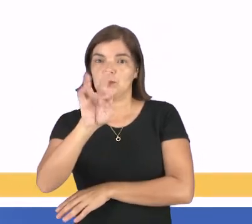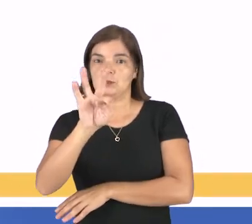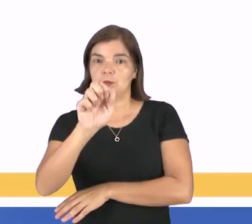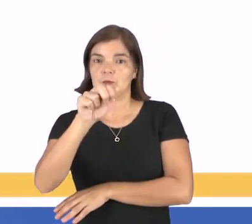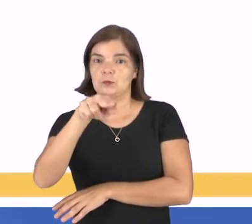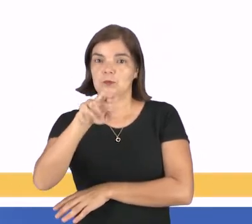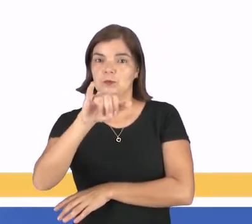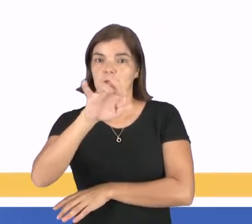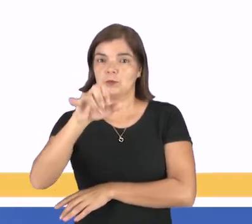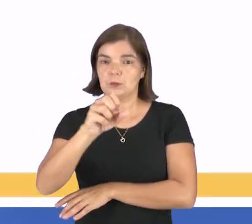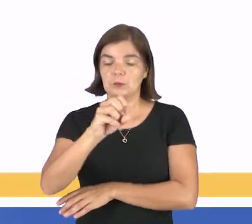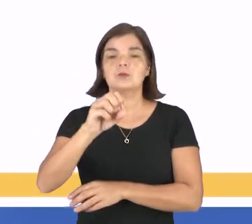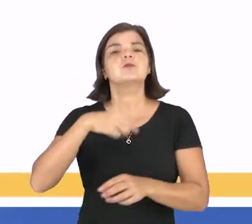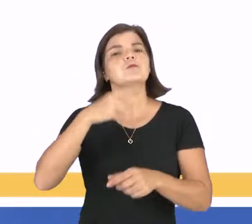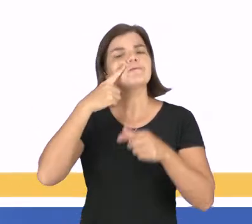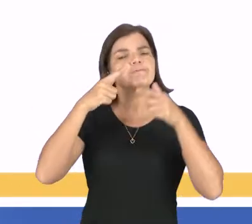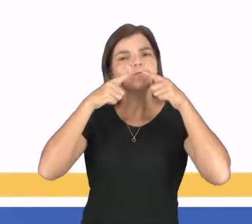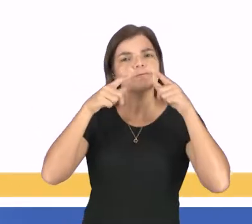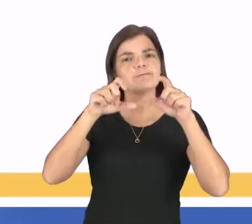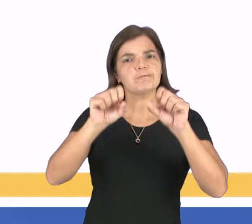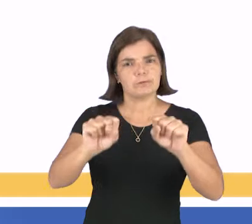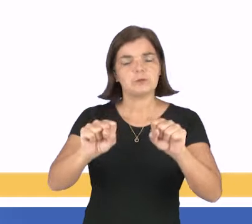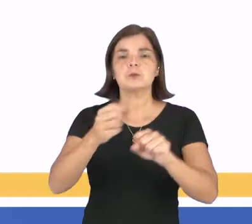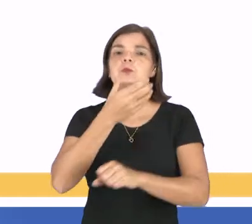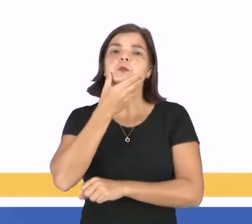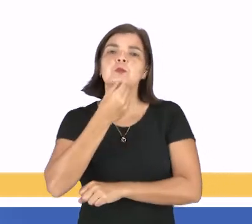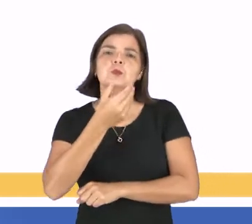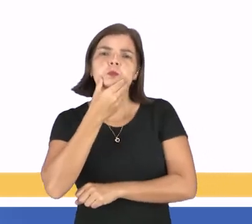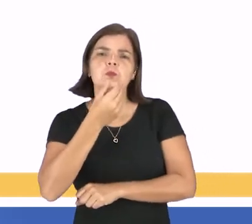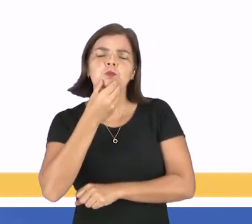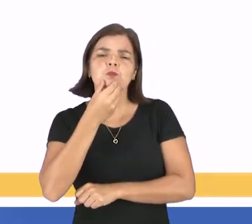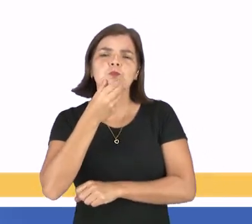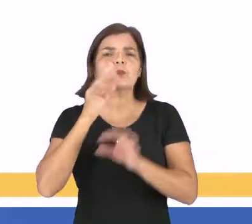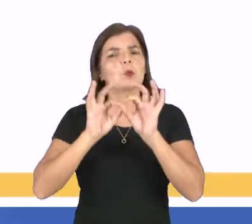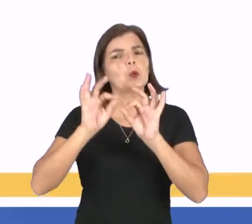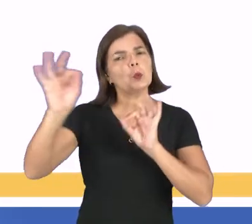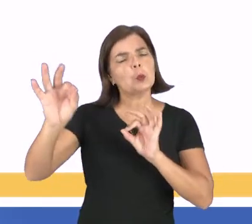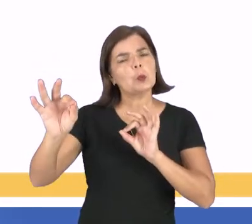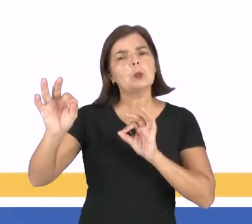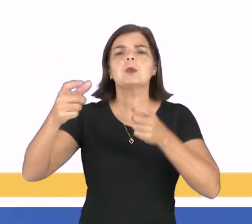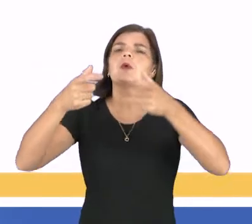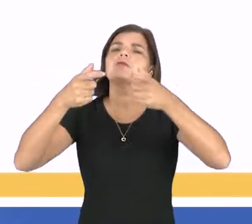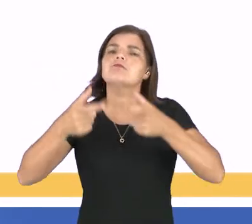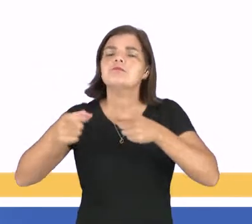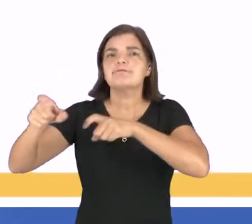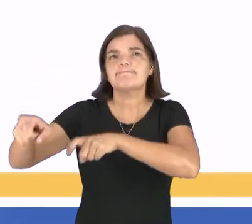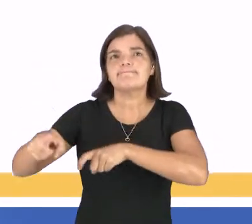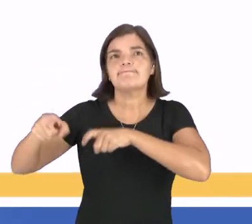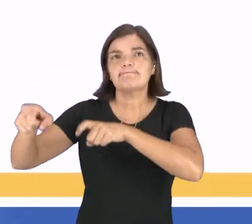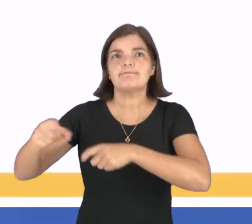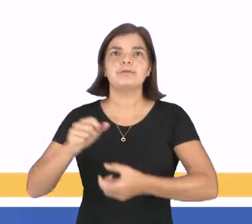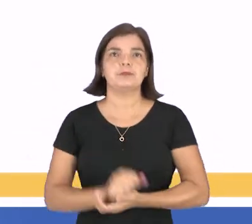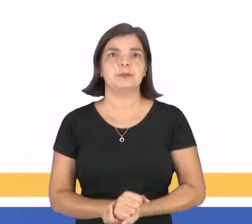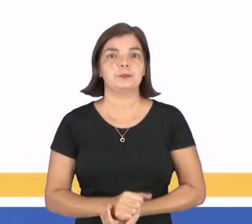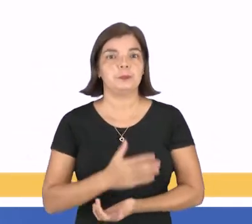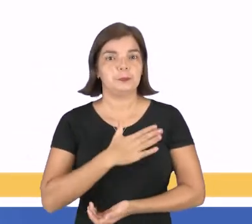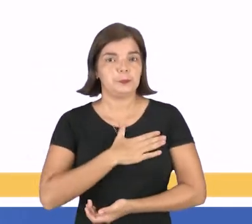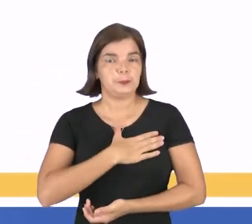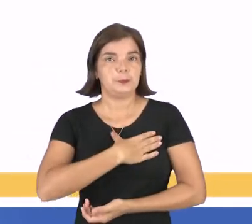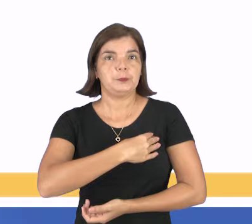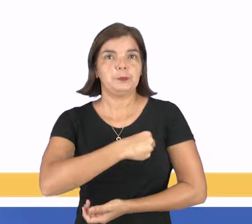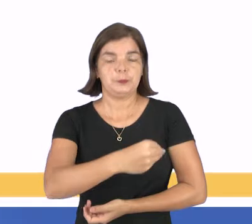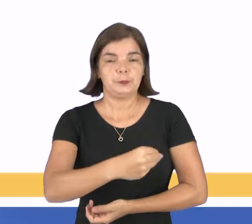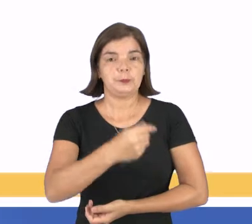essa linguagem, que se trata de um sertanejo, de um homem caipira, de um homem do interior. Olha esse verso, meus